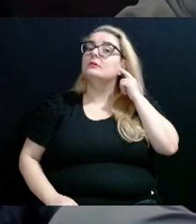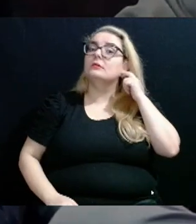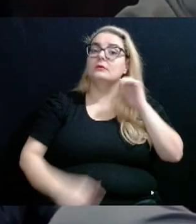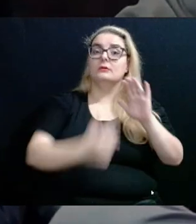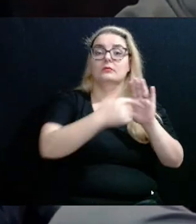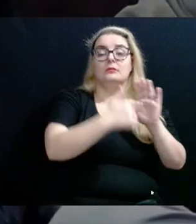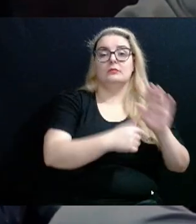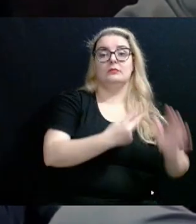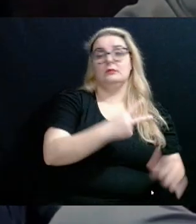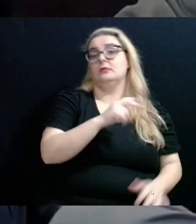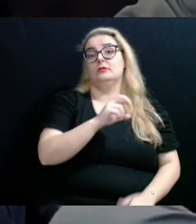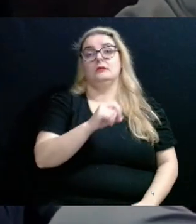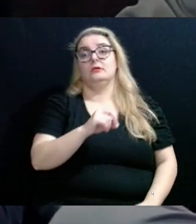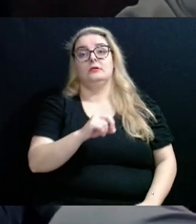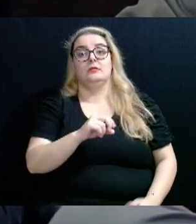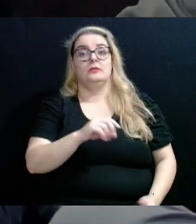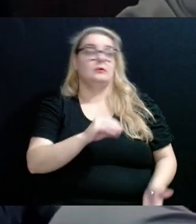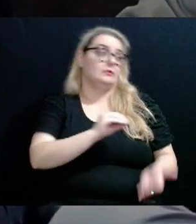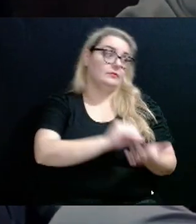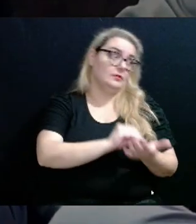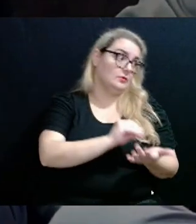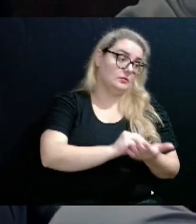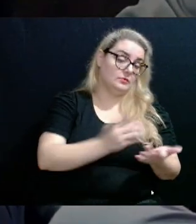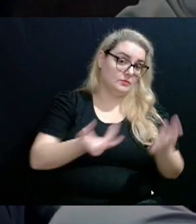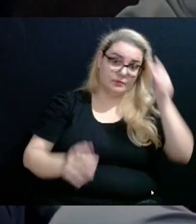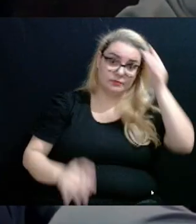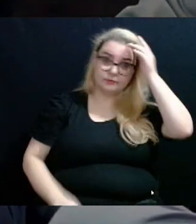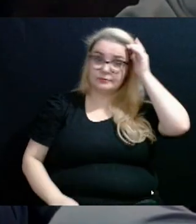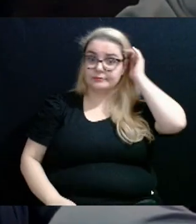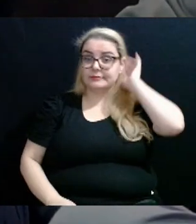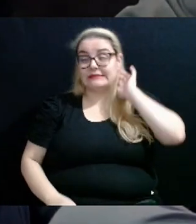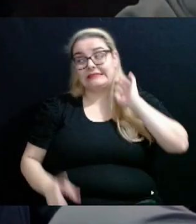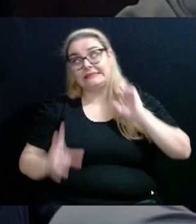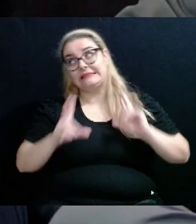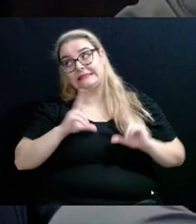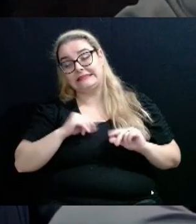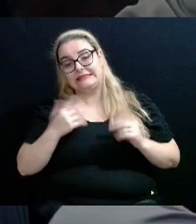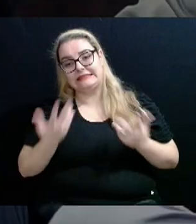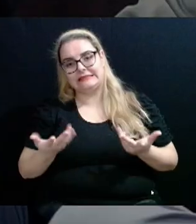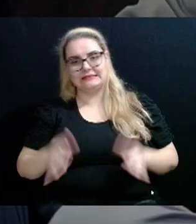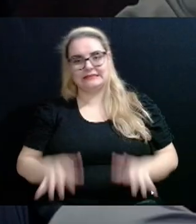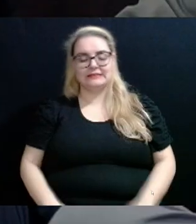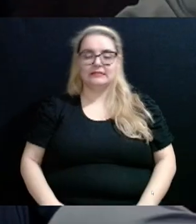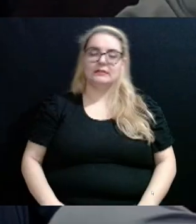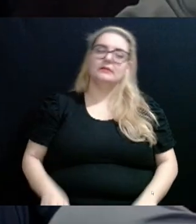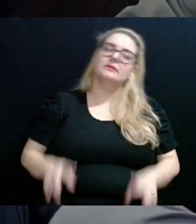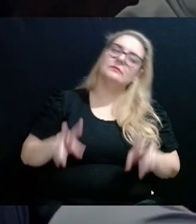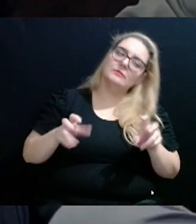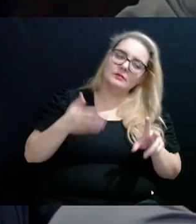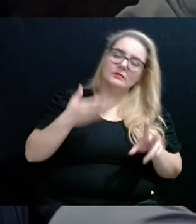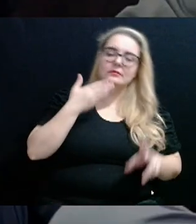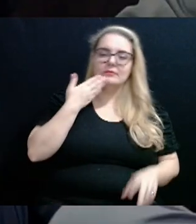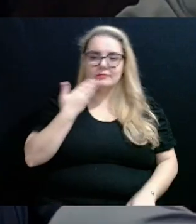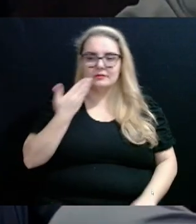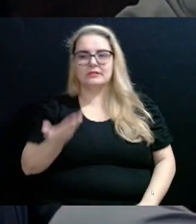faltantes. Então, Nossa. ela acaba facilitando, mas, da mesma forma, ela acaba